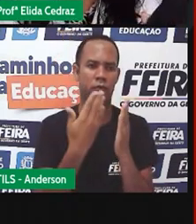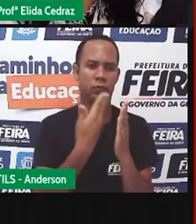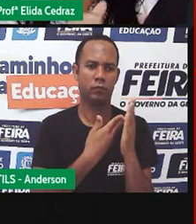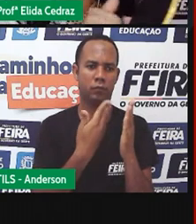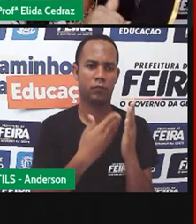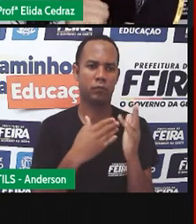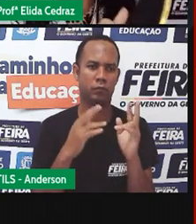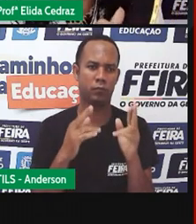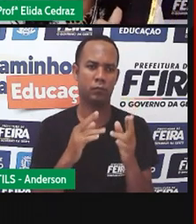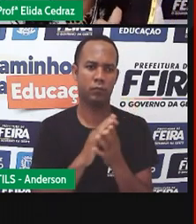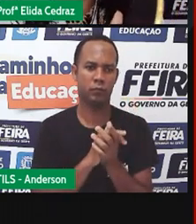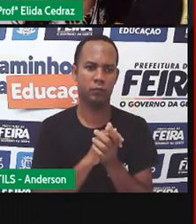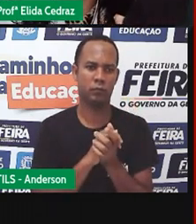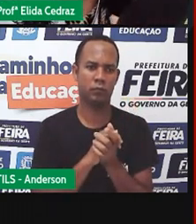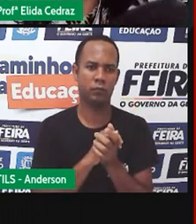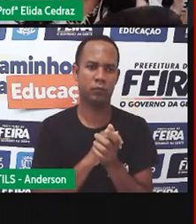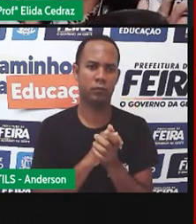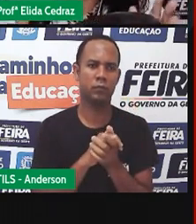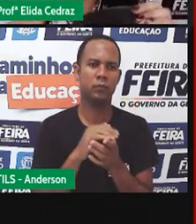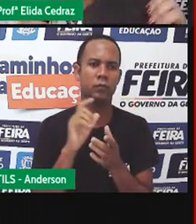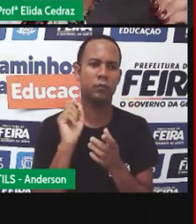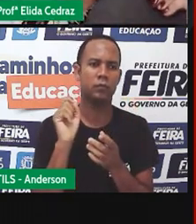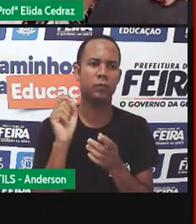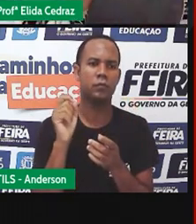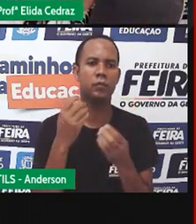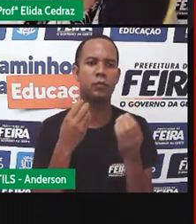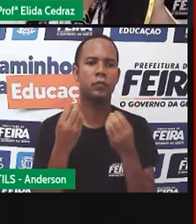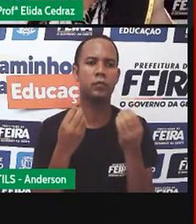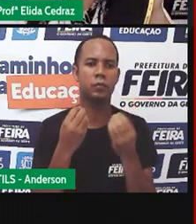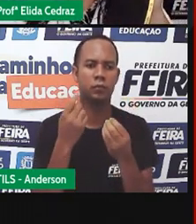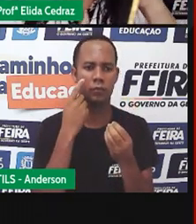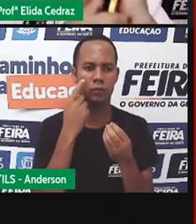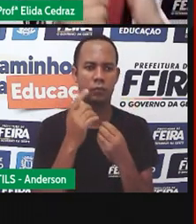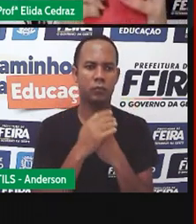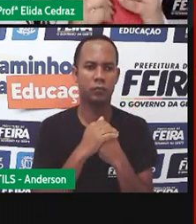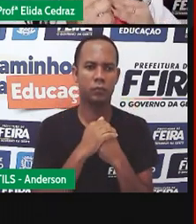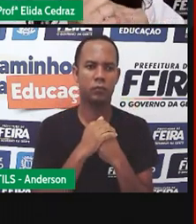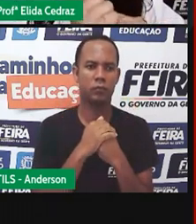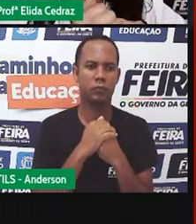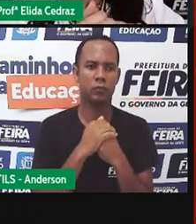lado. A raquete, ela é flexível